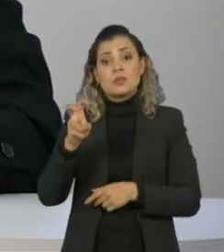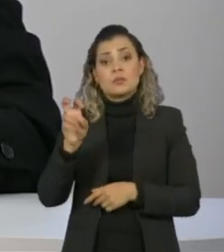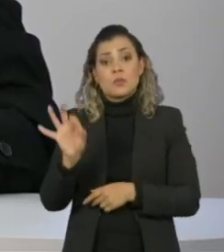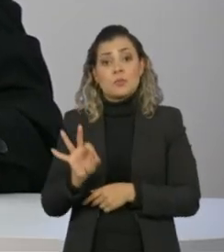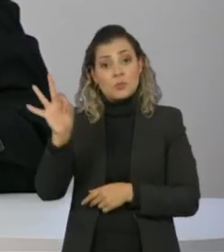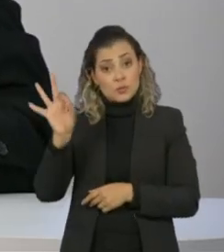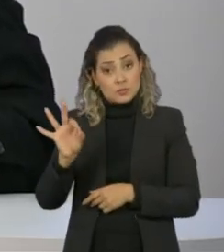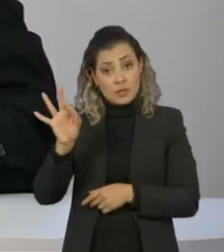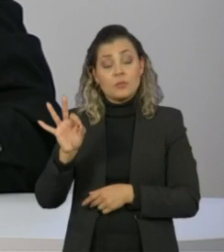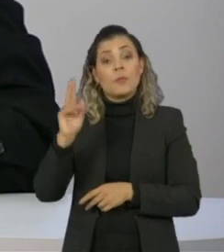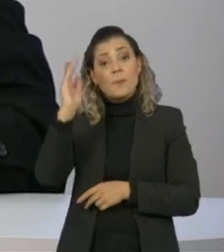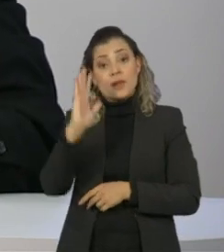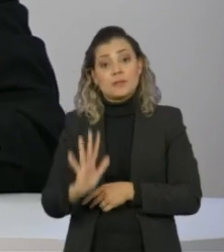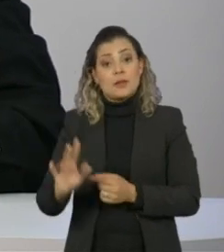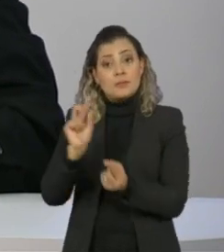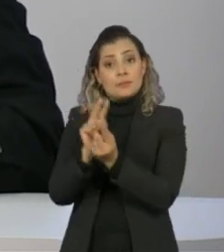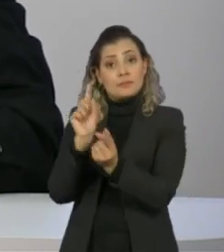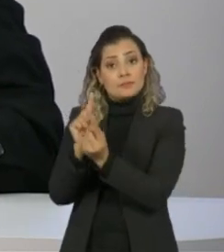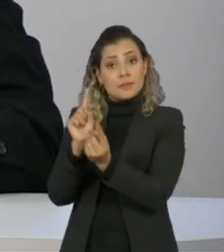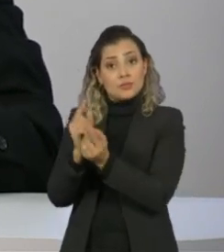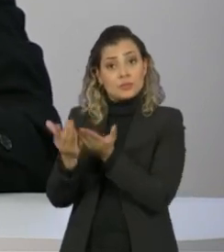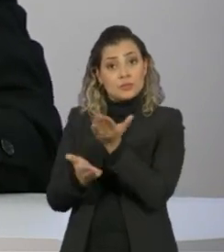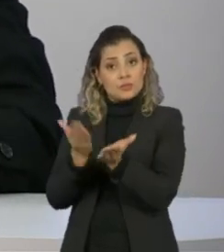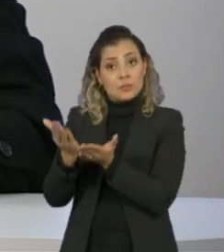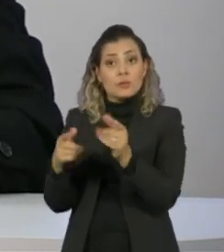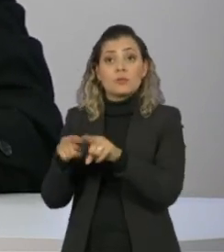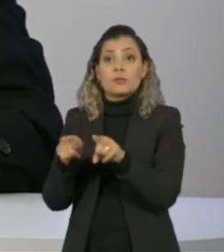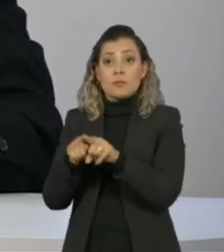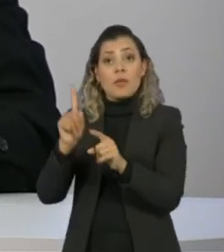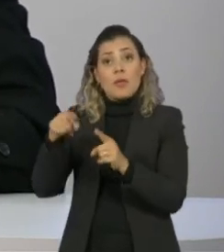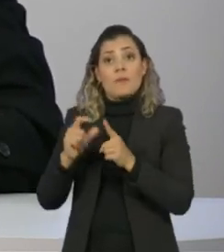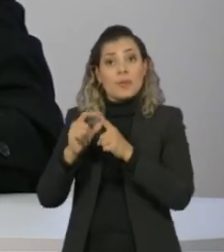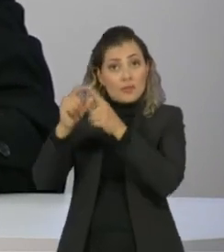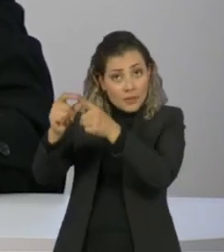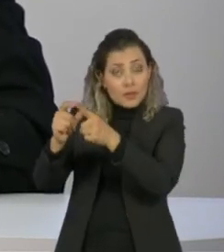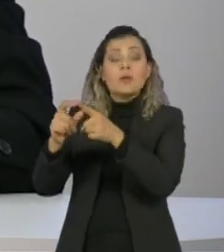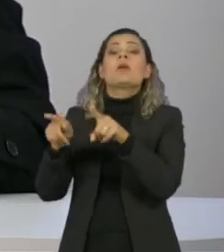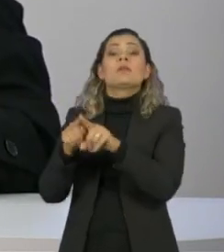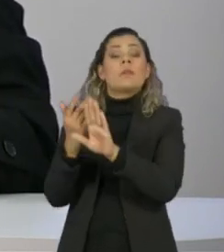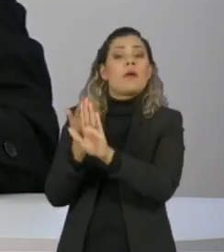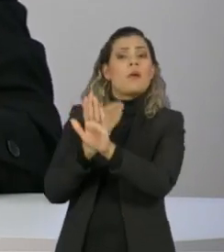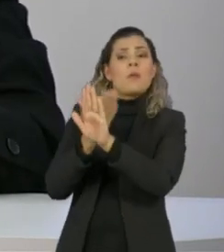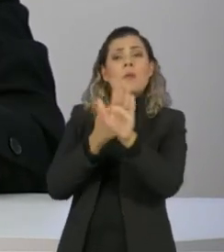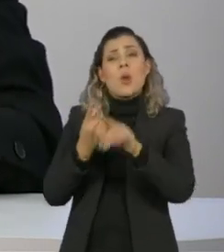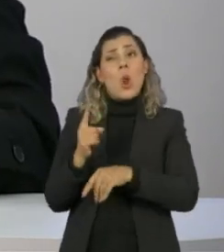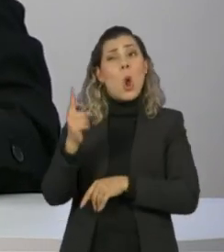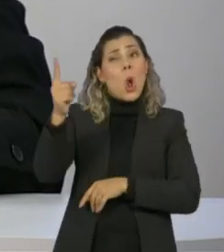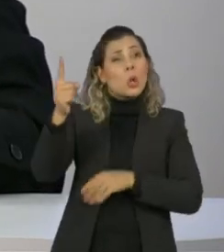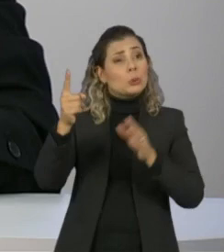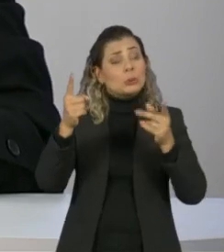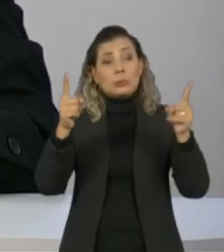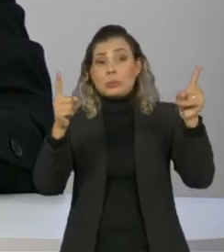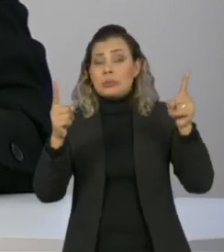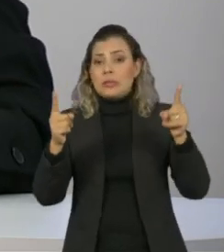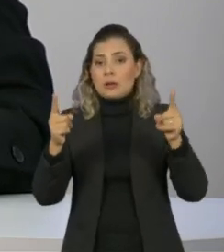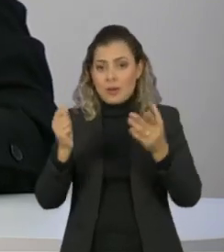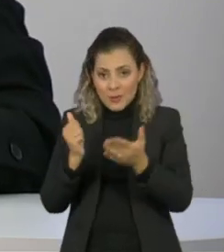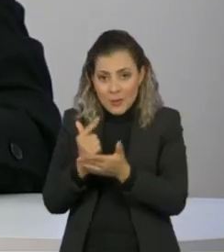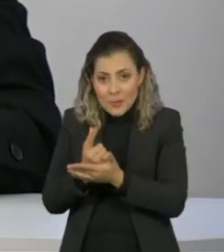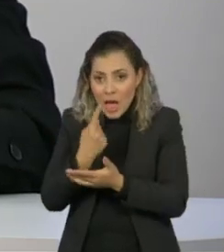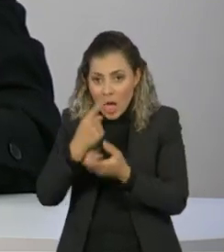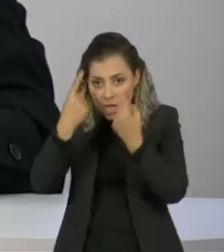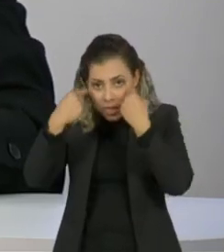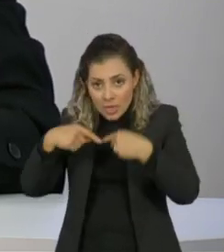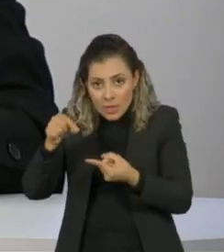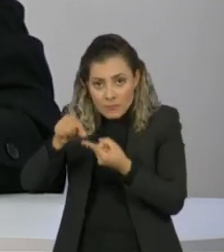população brasileira e as UBSs estão em lugares estratégicos, em periferias, em regiões mais afastadas, em que comprar teste, a maioria da população